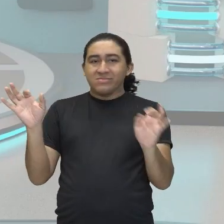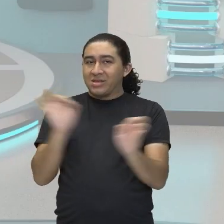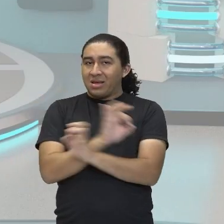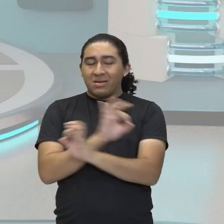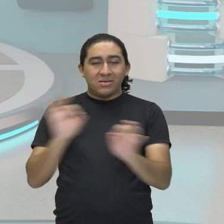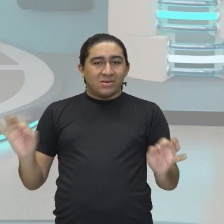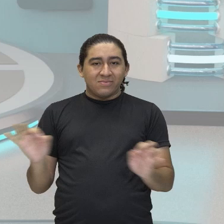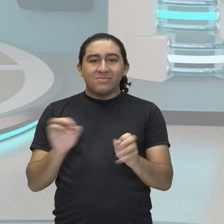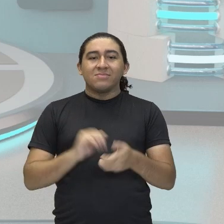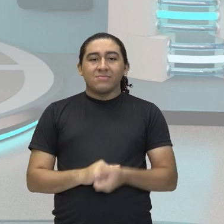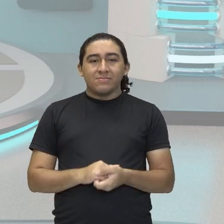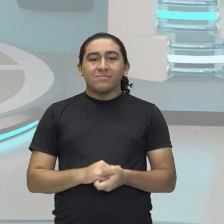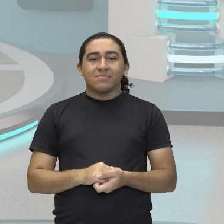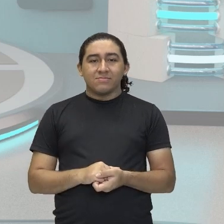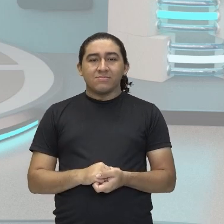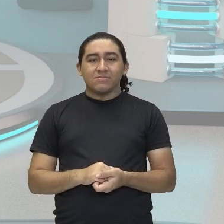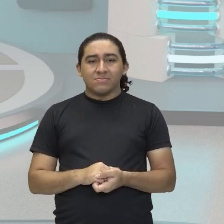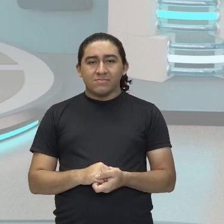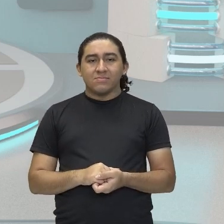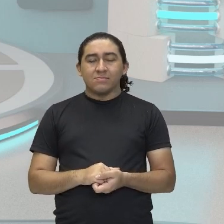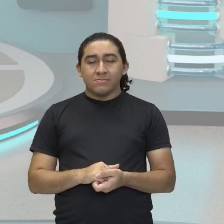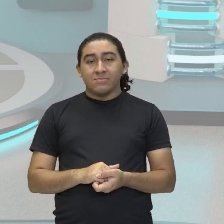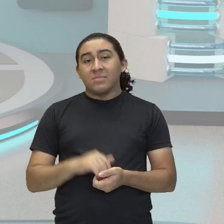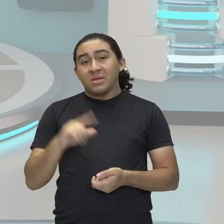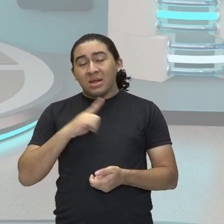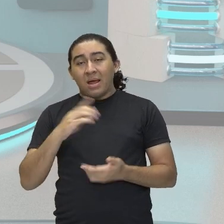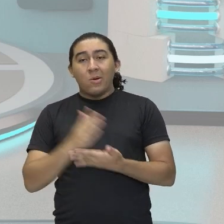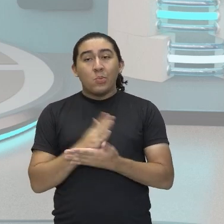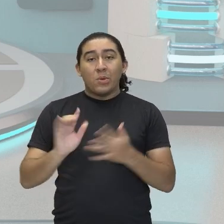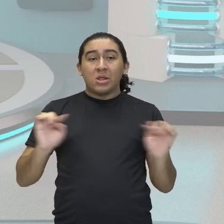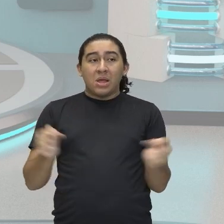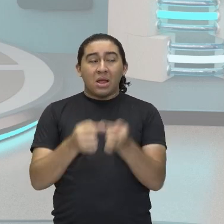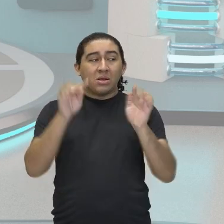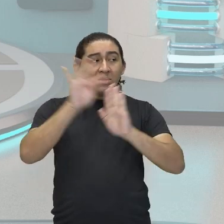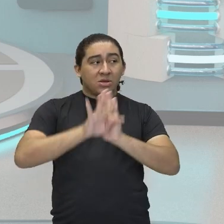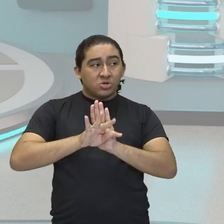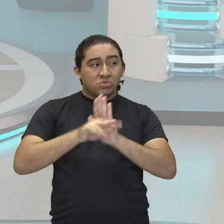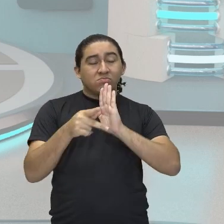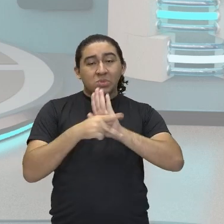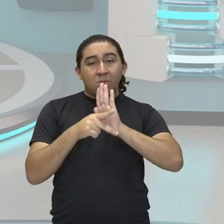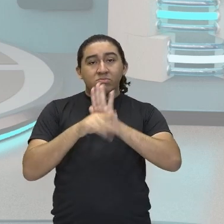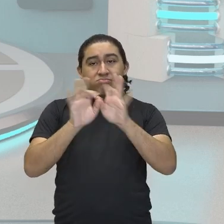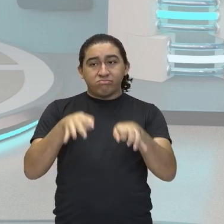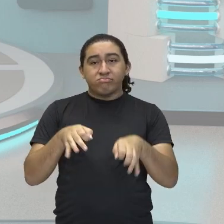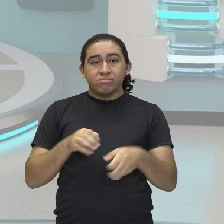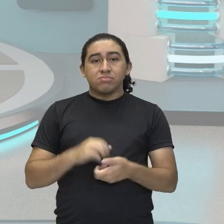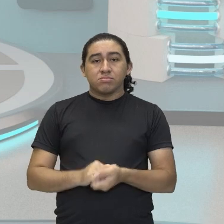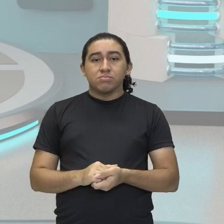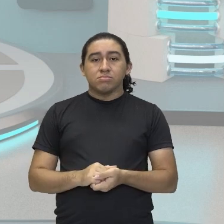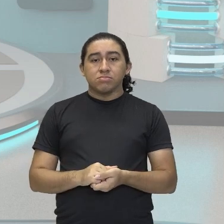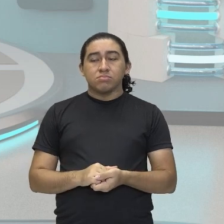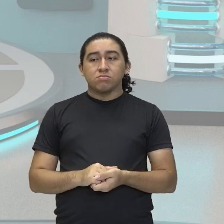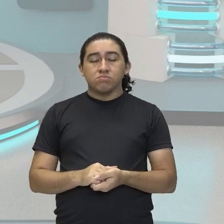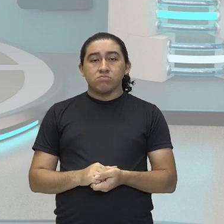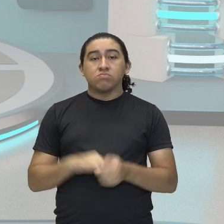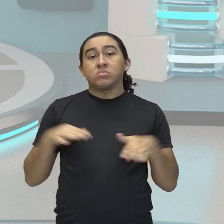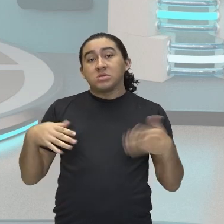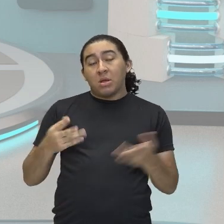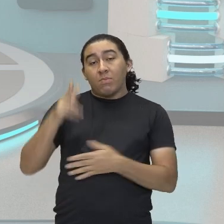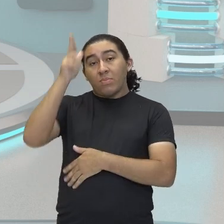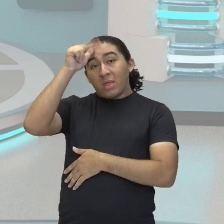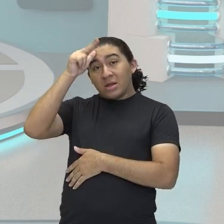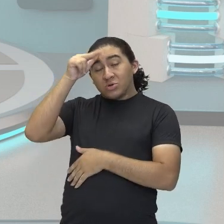relacionada geralmente ligadamente ao texto, ok? Então, dadaísmo